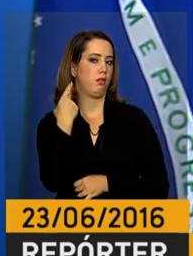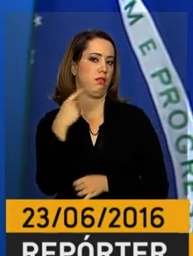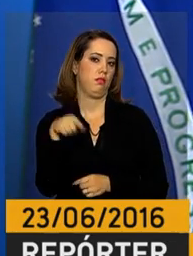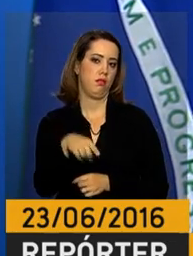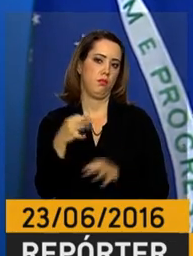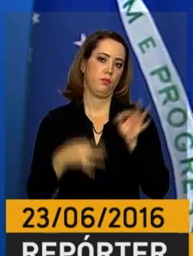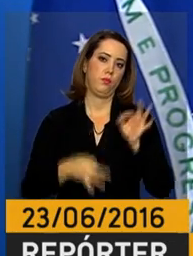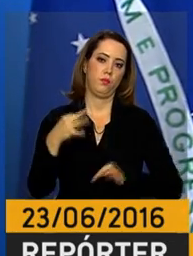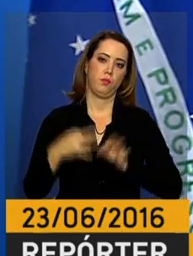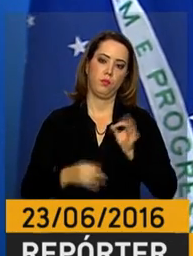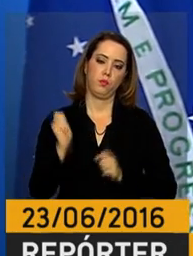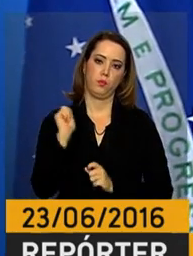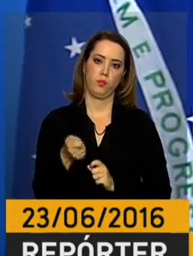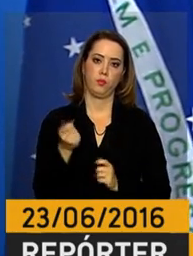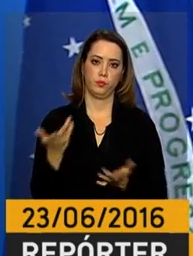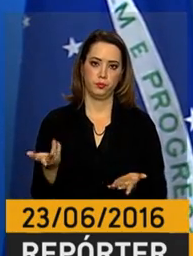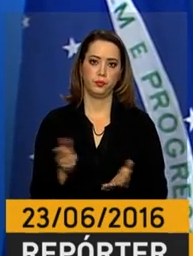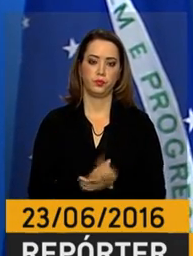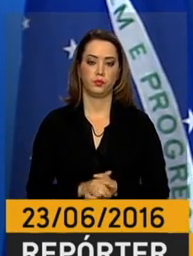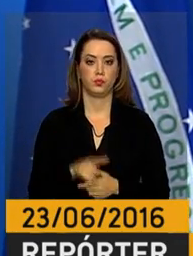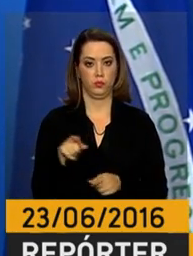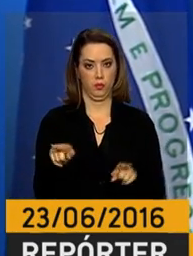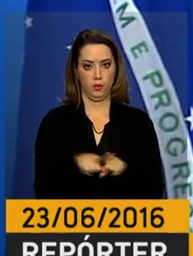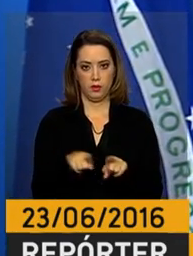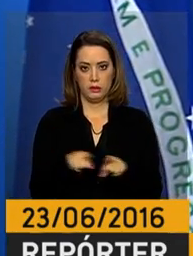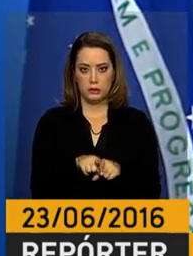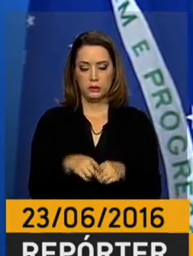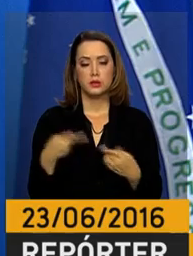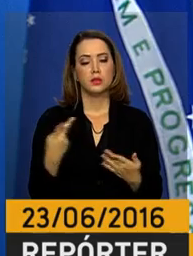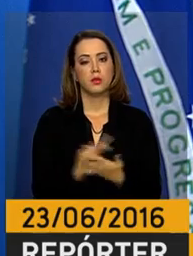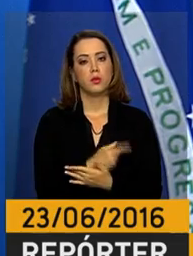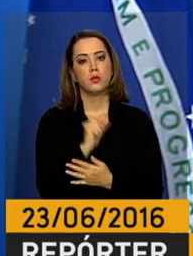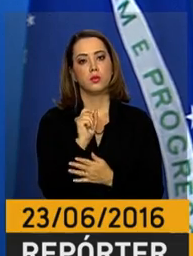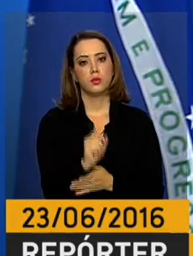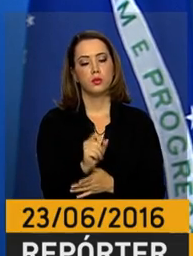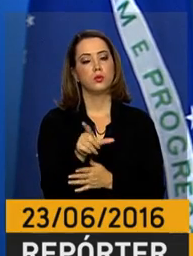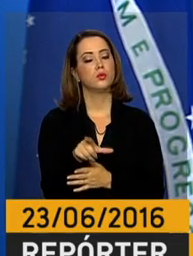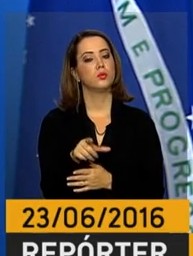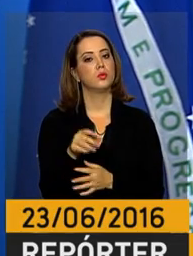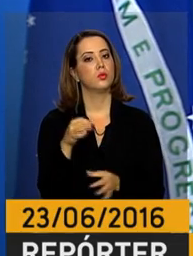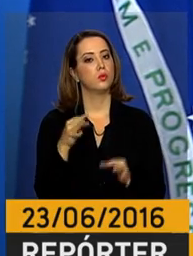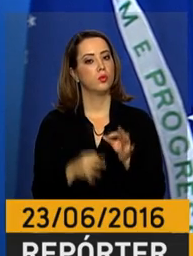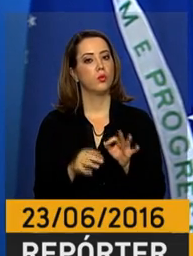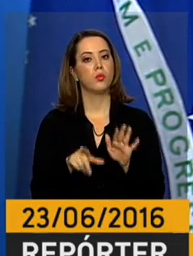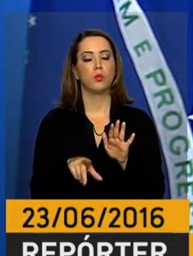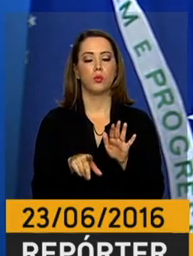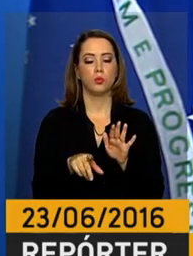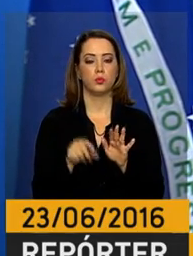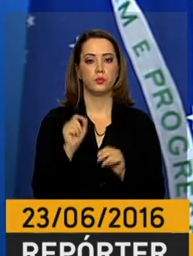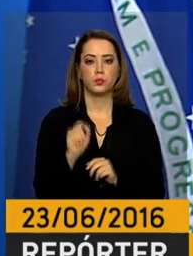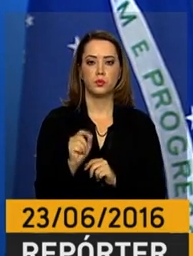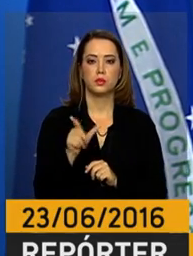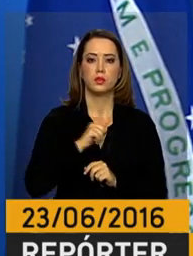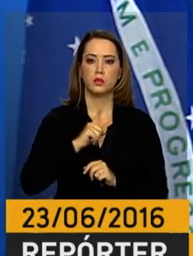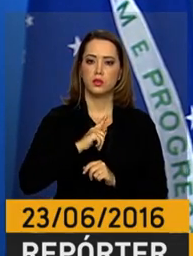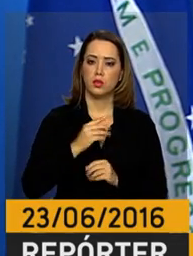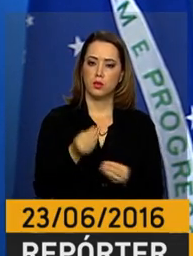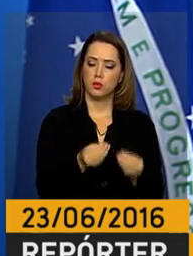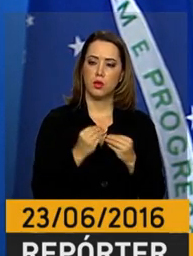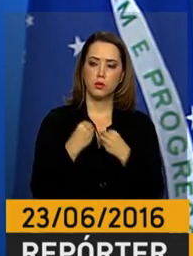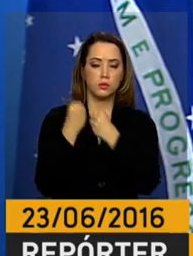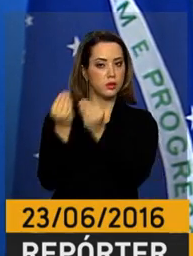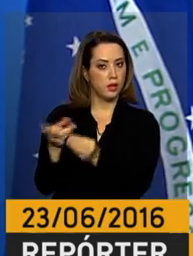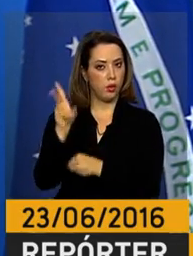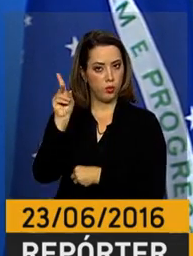normativa ainda no que se refere à eficácia da decisão anota-se que o exercício do direito assegurado ao demandante da